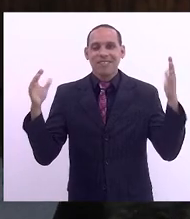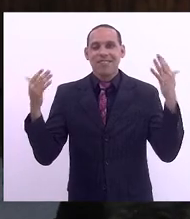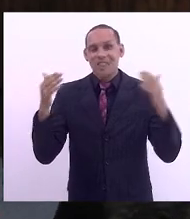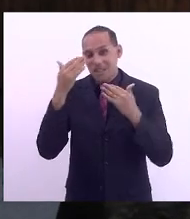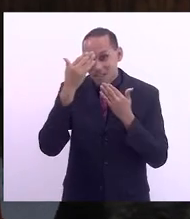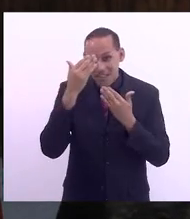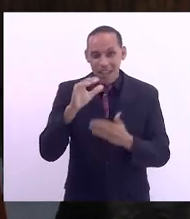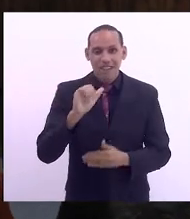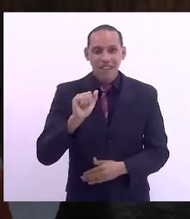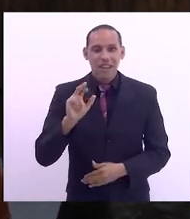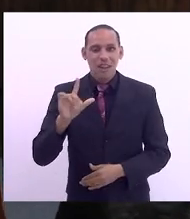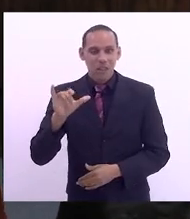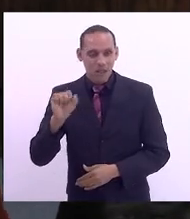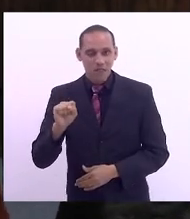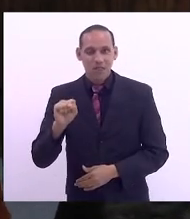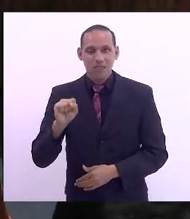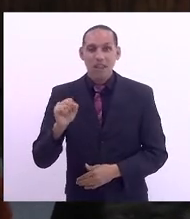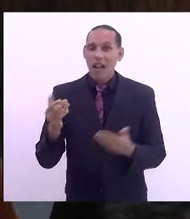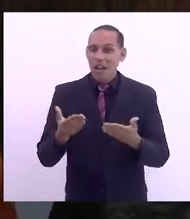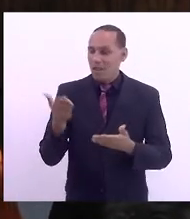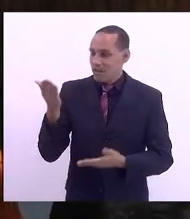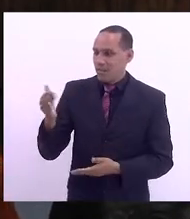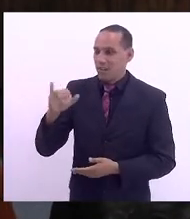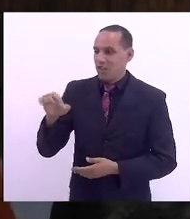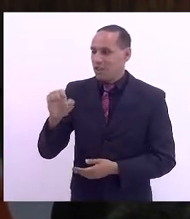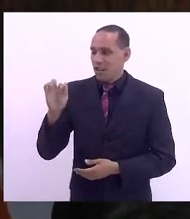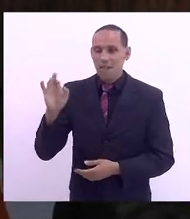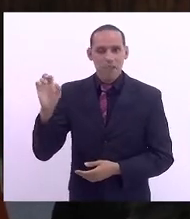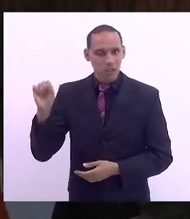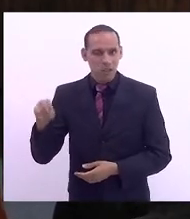Obrigado, Carlos. Então, passo agora para Jefferson.